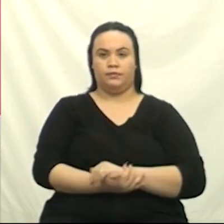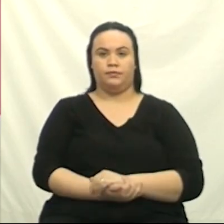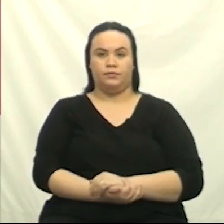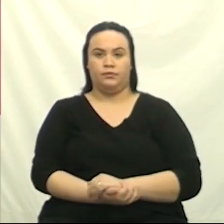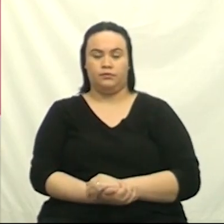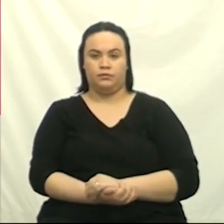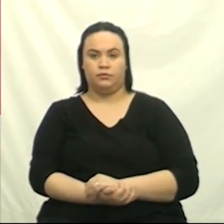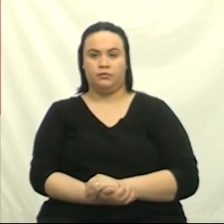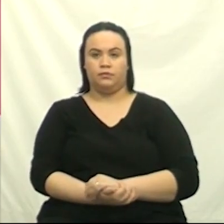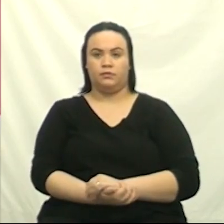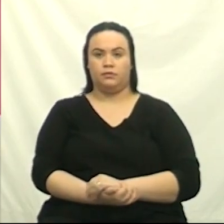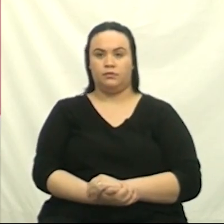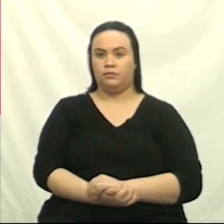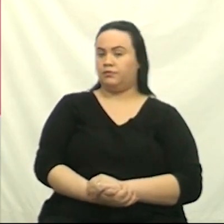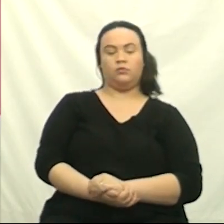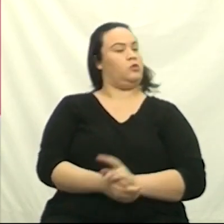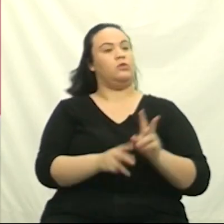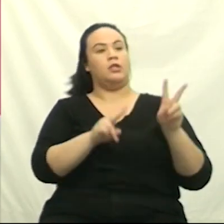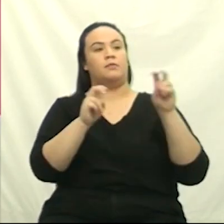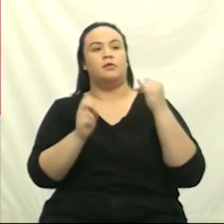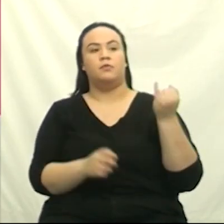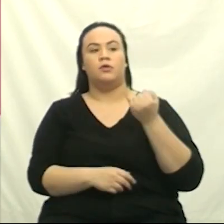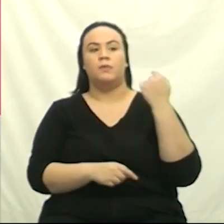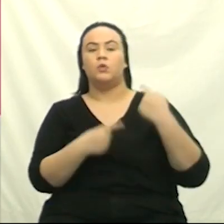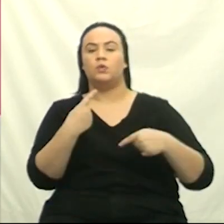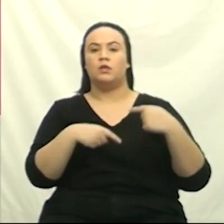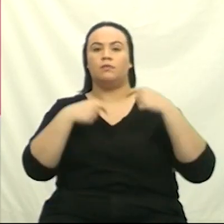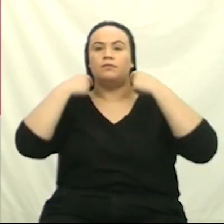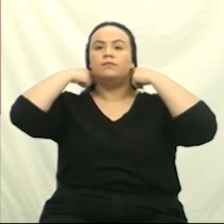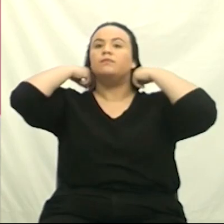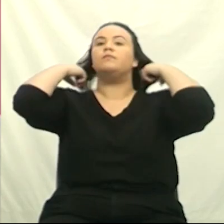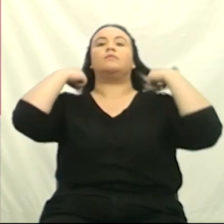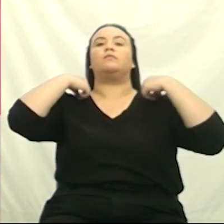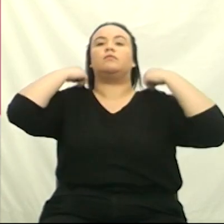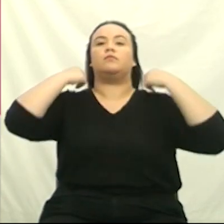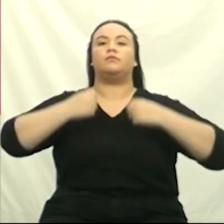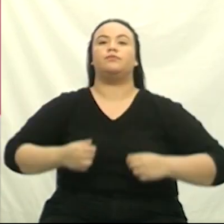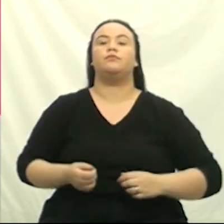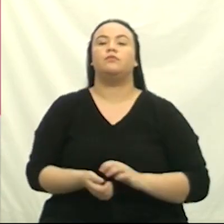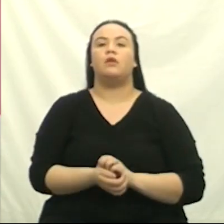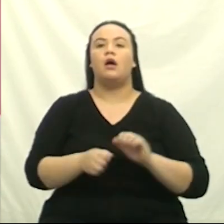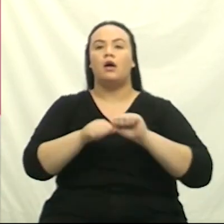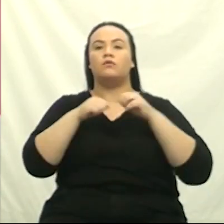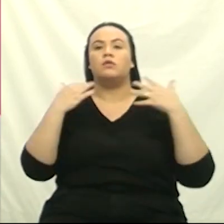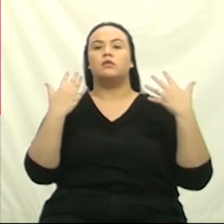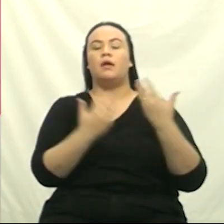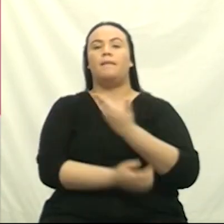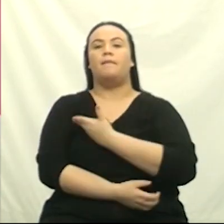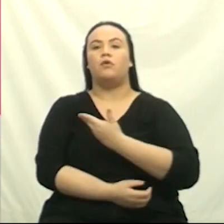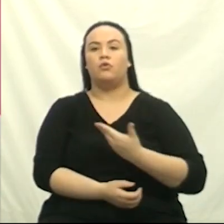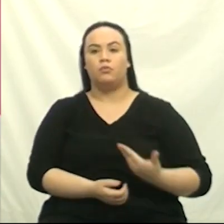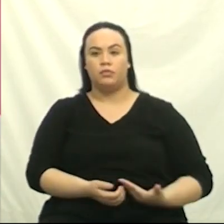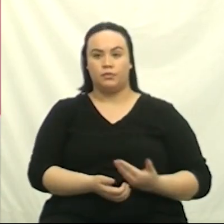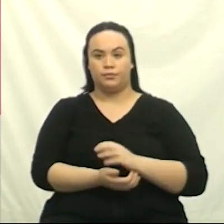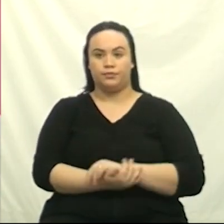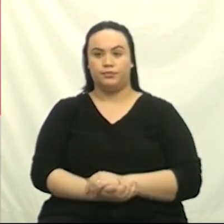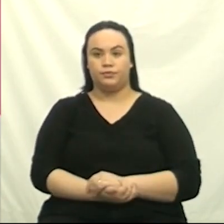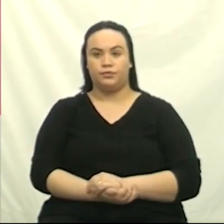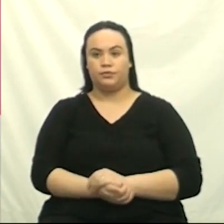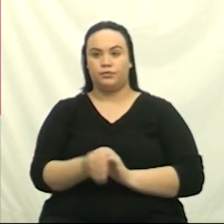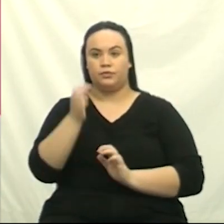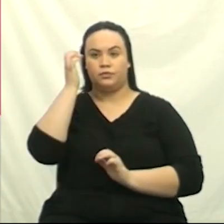instituições escritas com temas relevantes para discussão e a audiência pública então estaremos